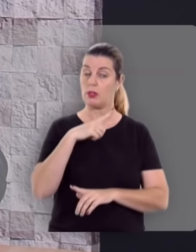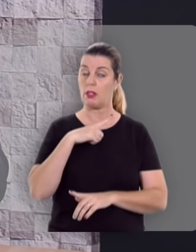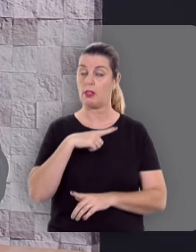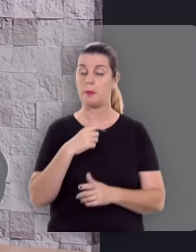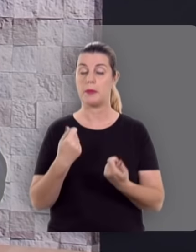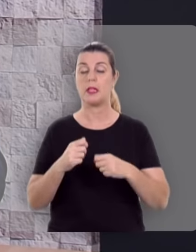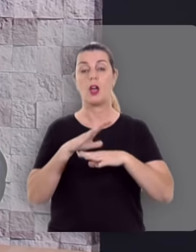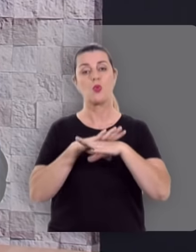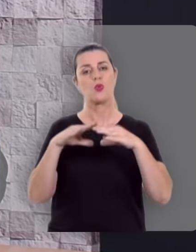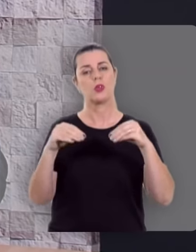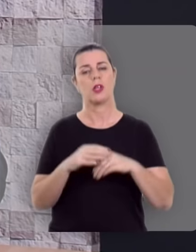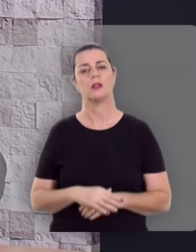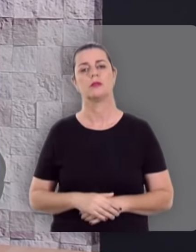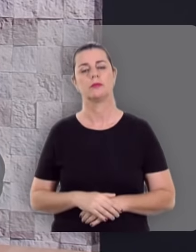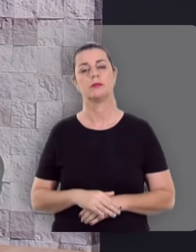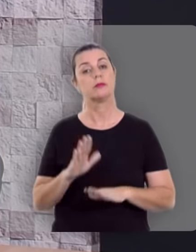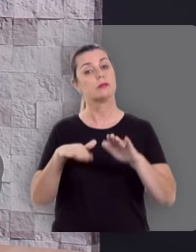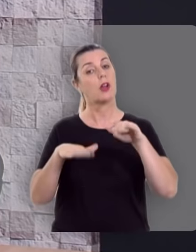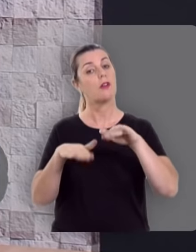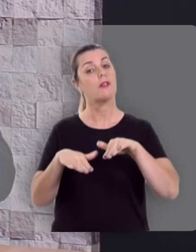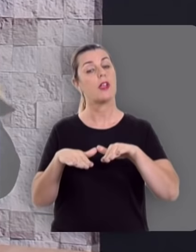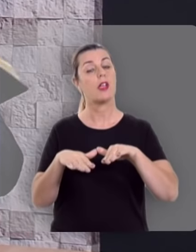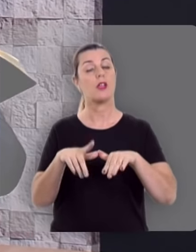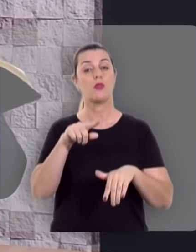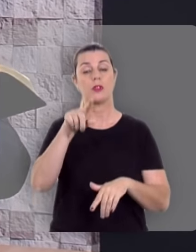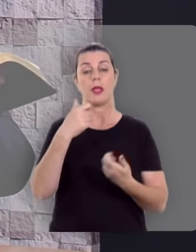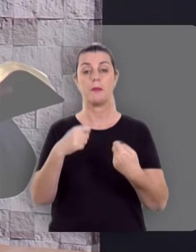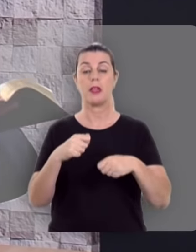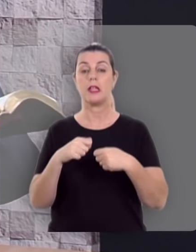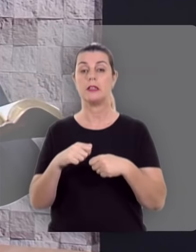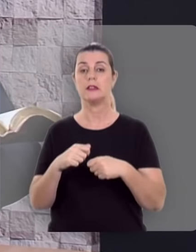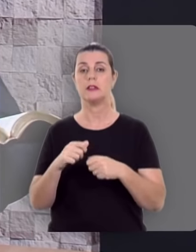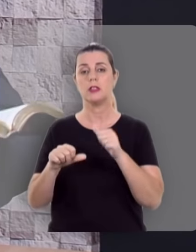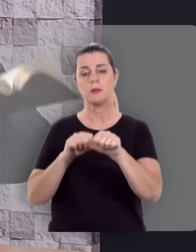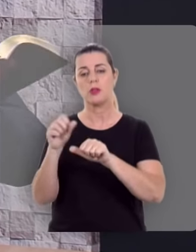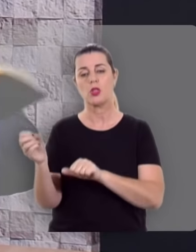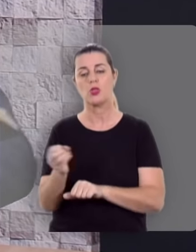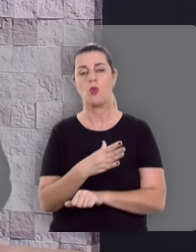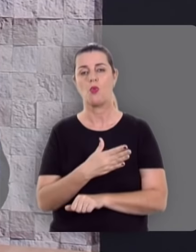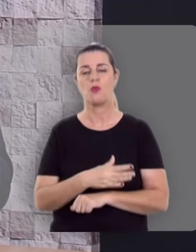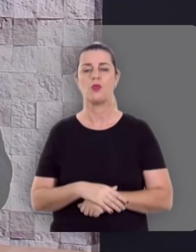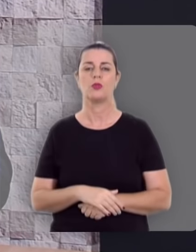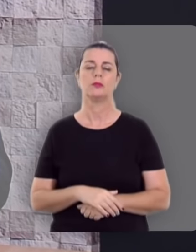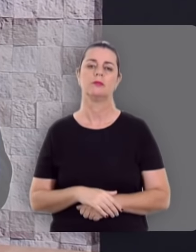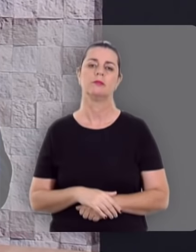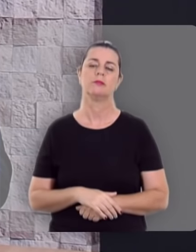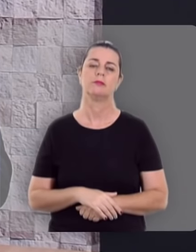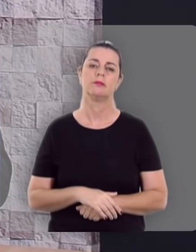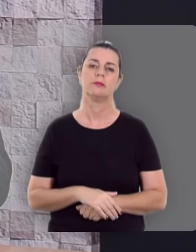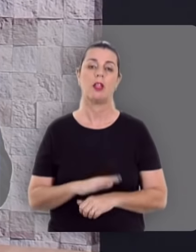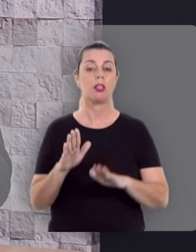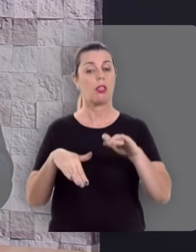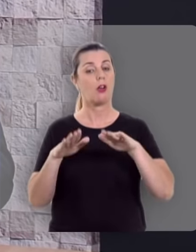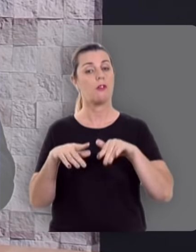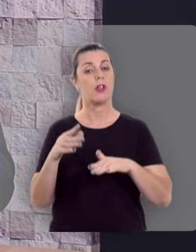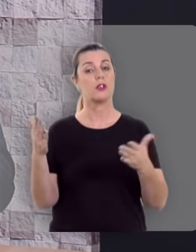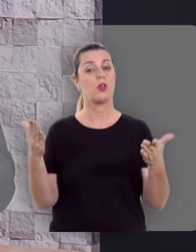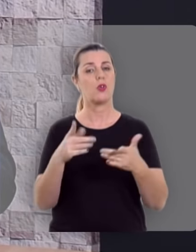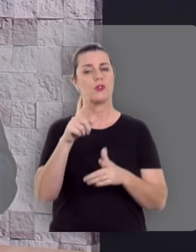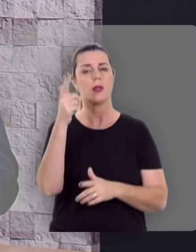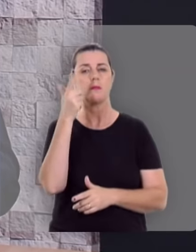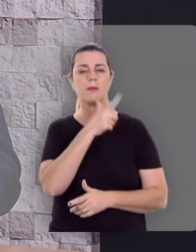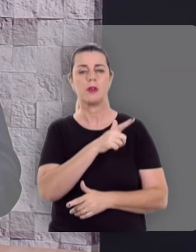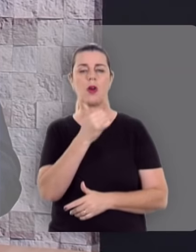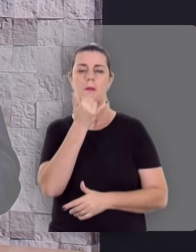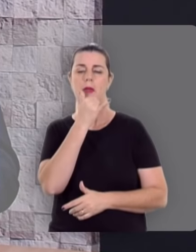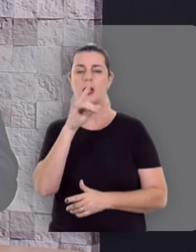você esteja precisando de cura. Talvez hoje você esteja precisando de restituição. Talvez hoje você